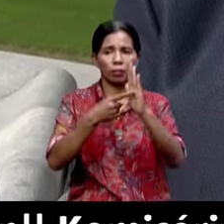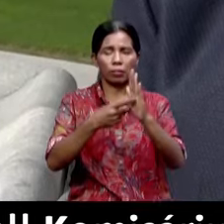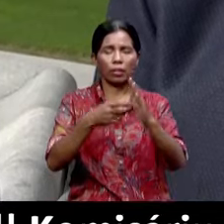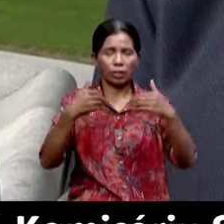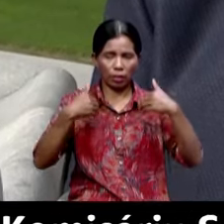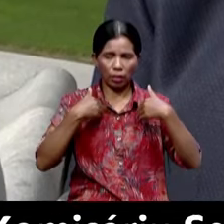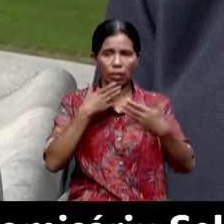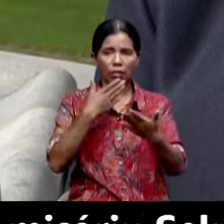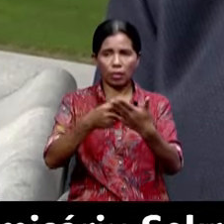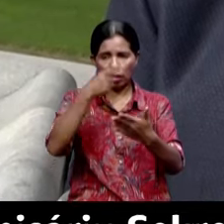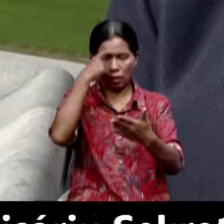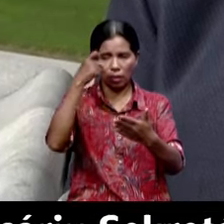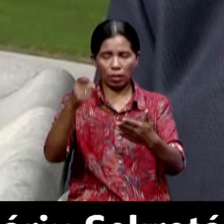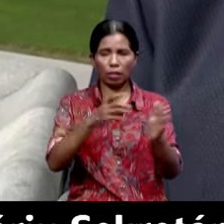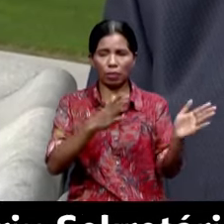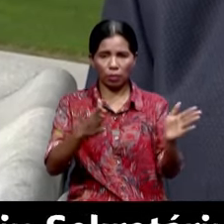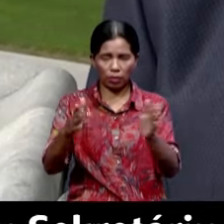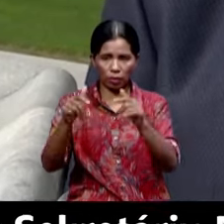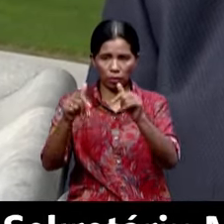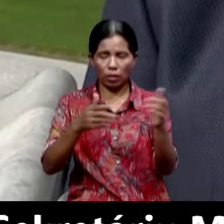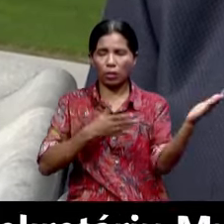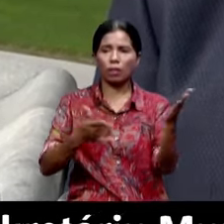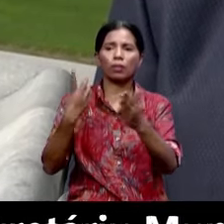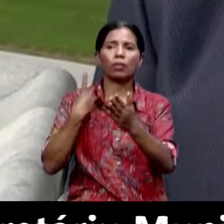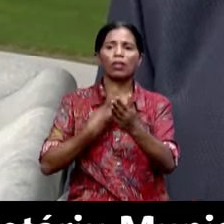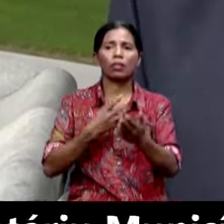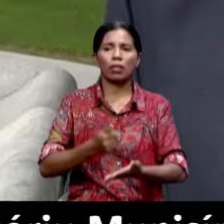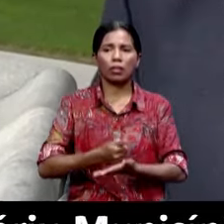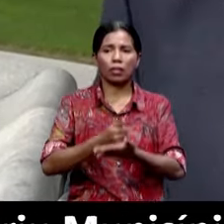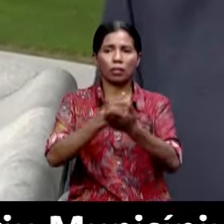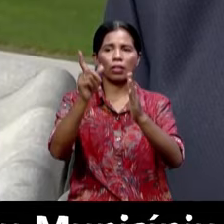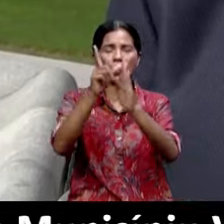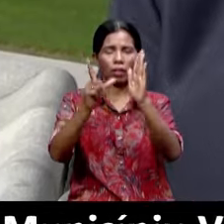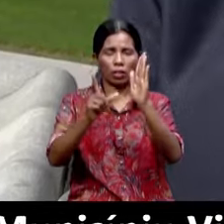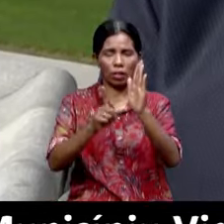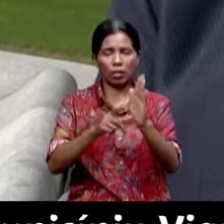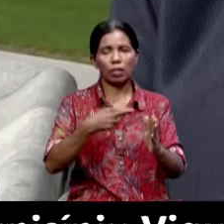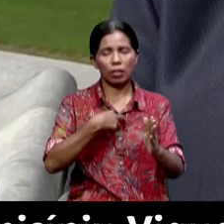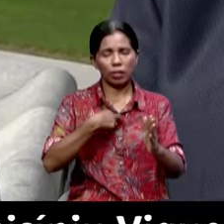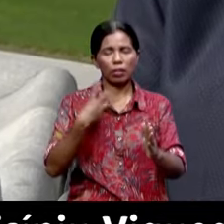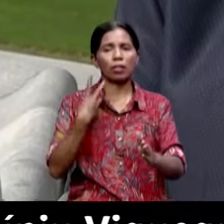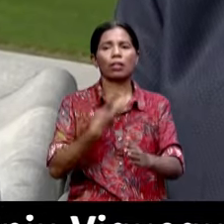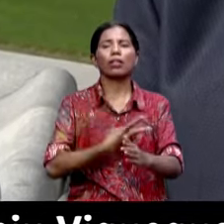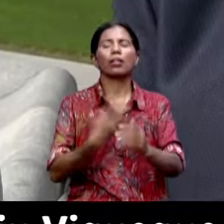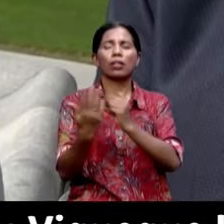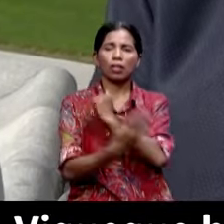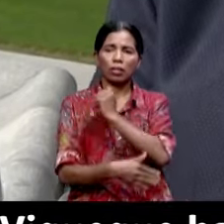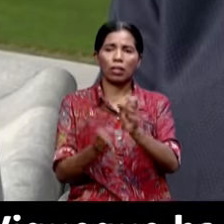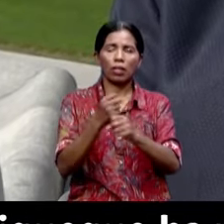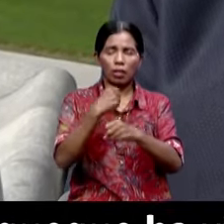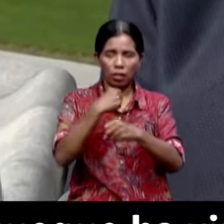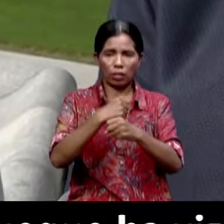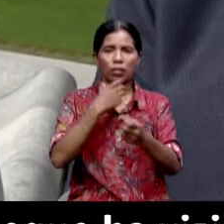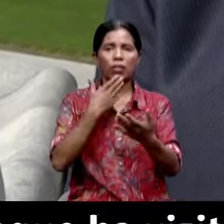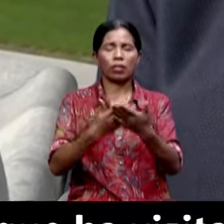Tiana. Tamba o processo irané, lori ita prato ajusta ita nia leis rasik e ita nia rai. Ha lor formas